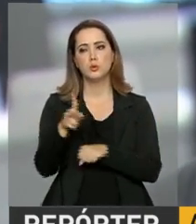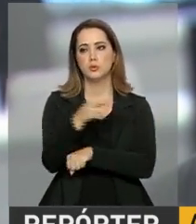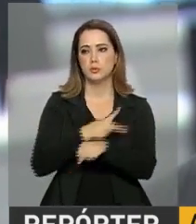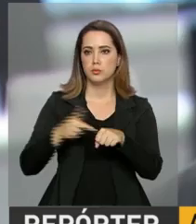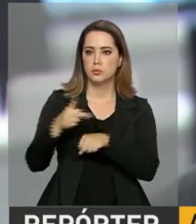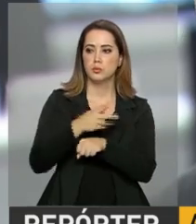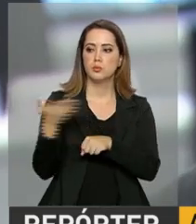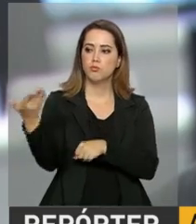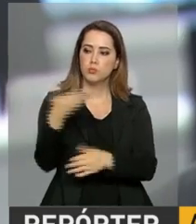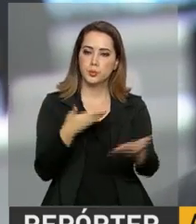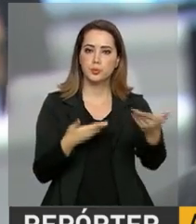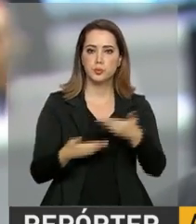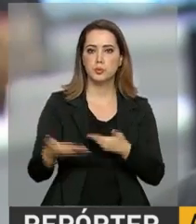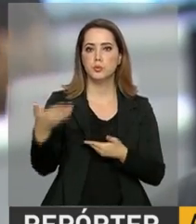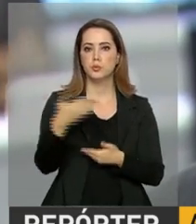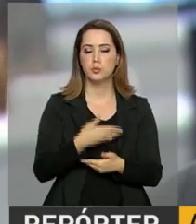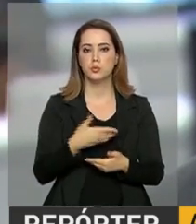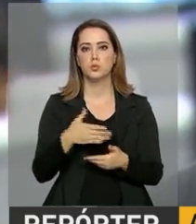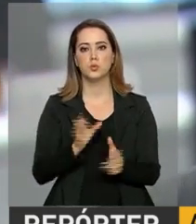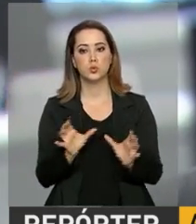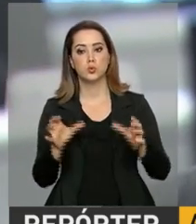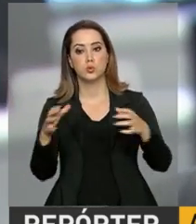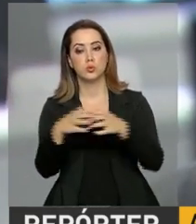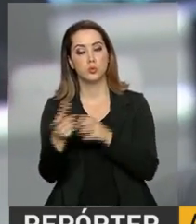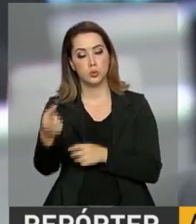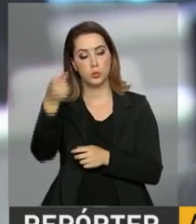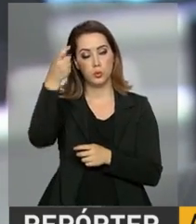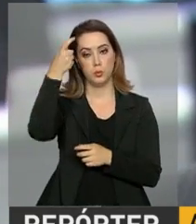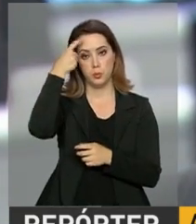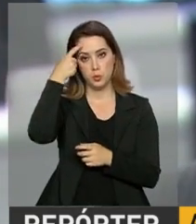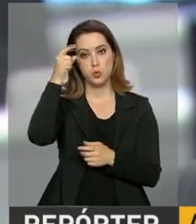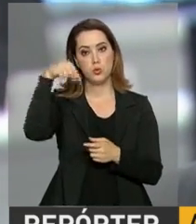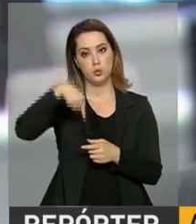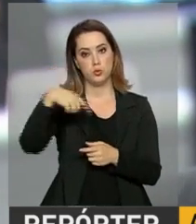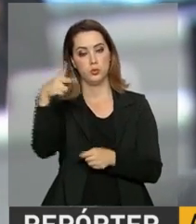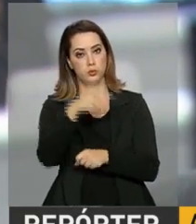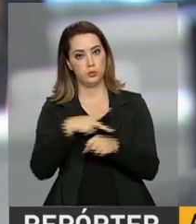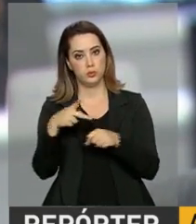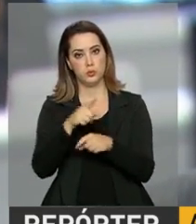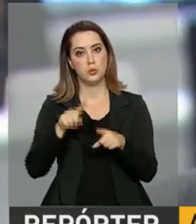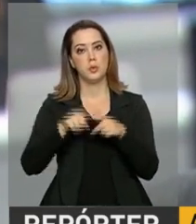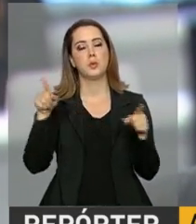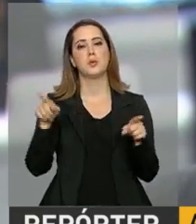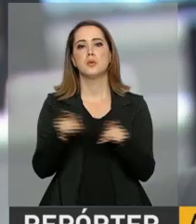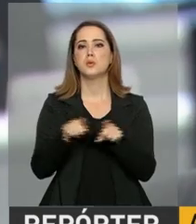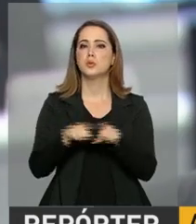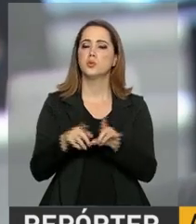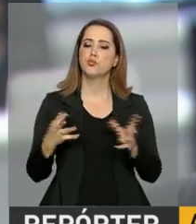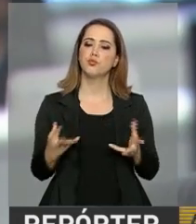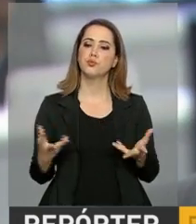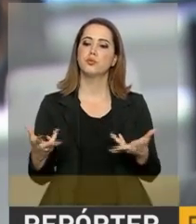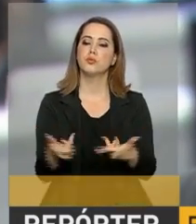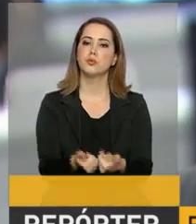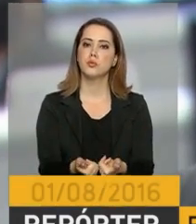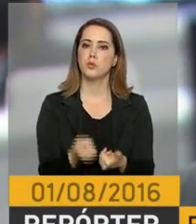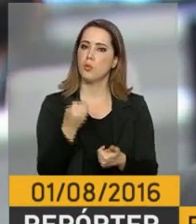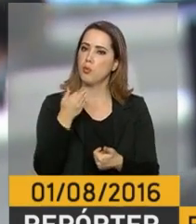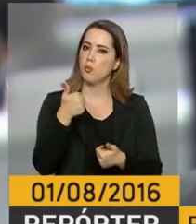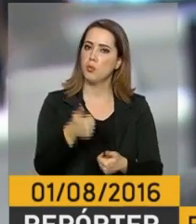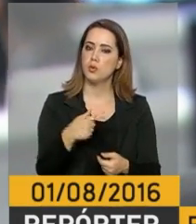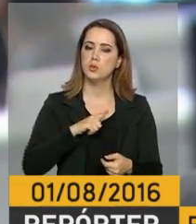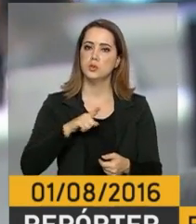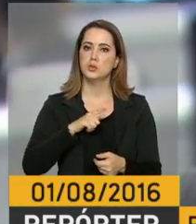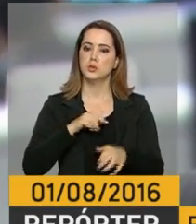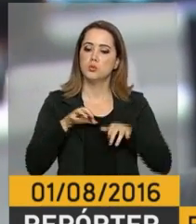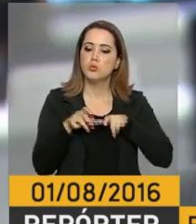número de agências de inteligência nos diversos países, mas qualitativamente também. Cada vez mais programas